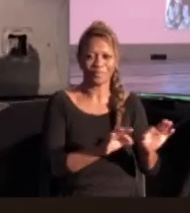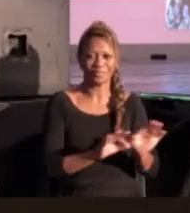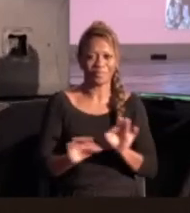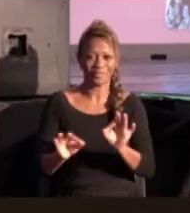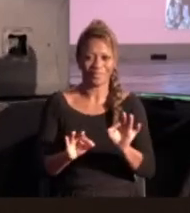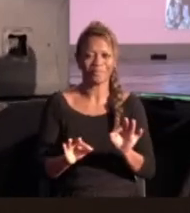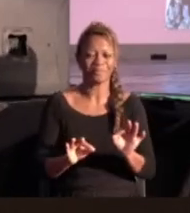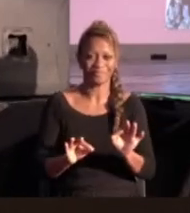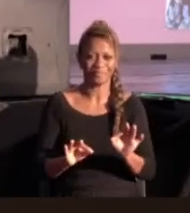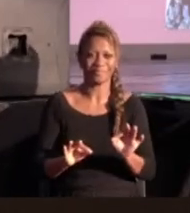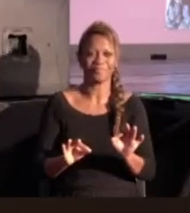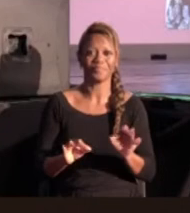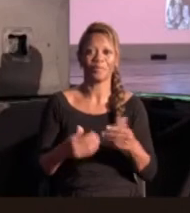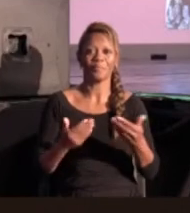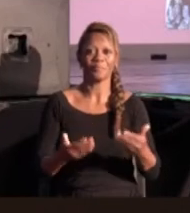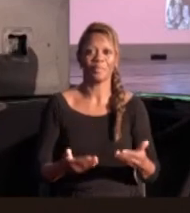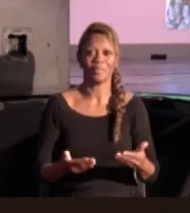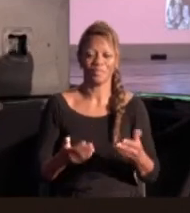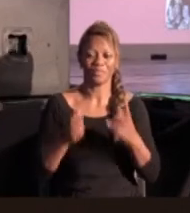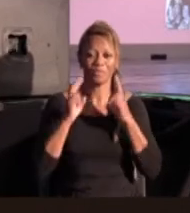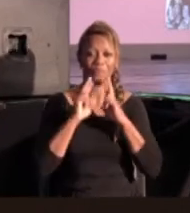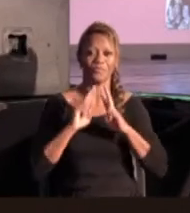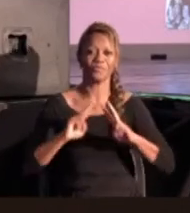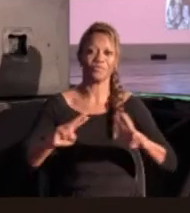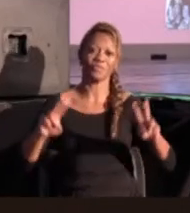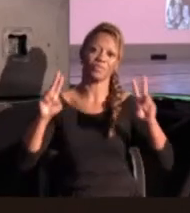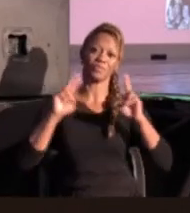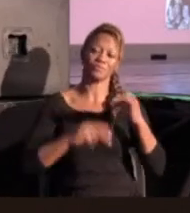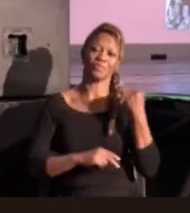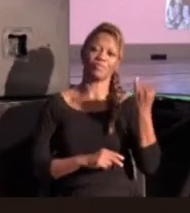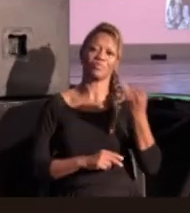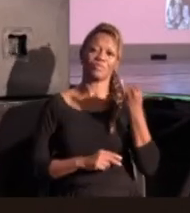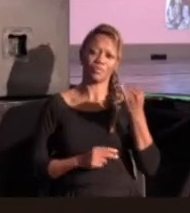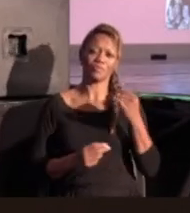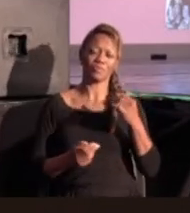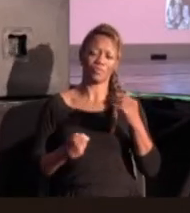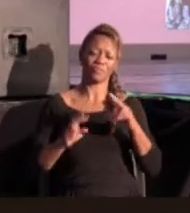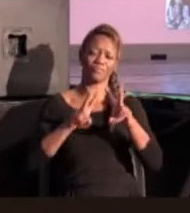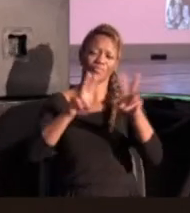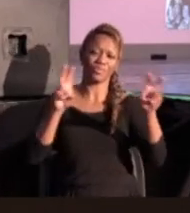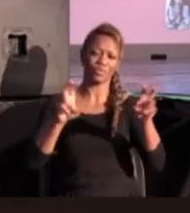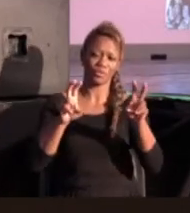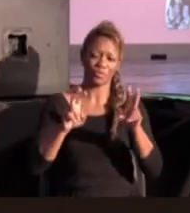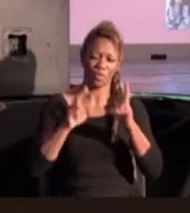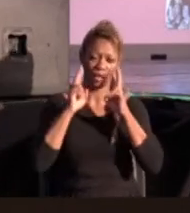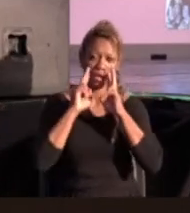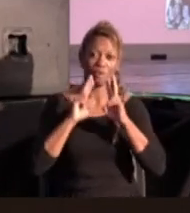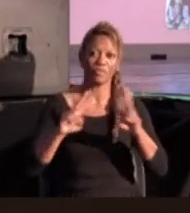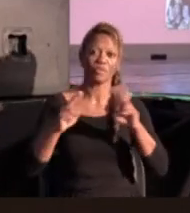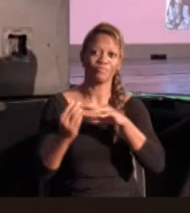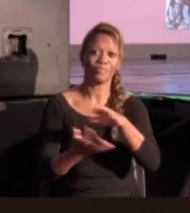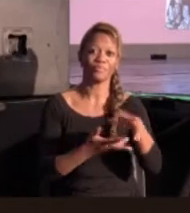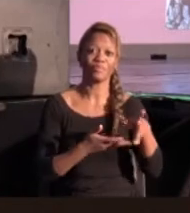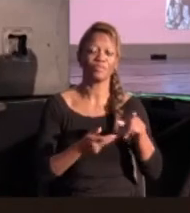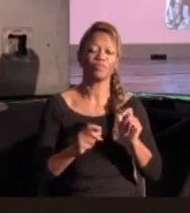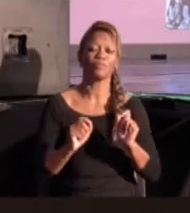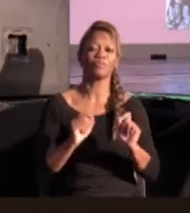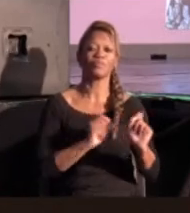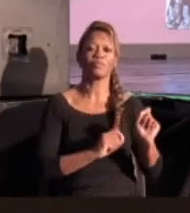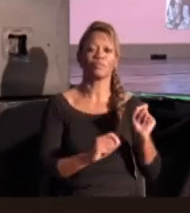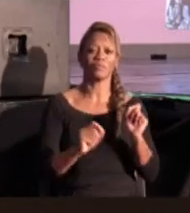descrições videntes, descrições visuais. Então, faz muito sentido falar em visão de mundo. Só que isso